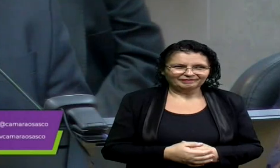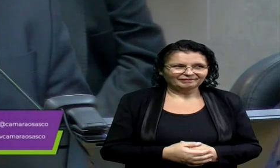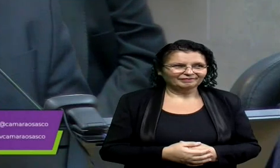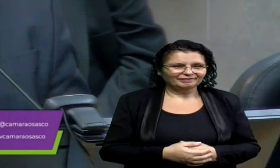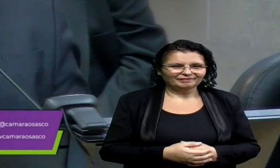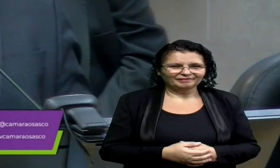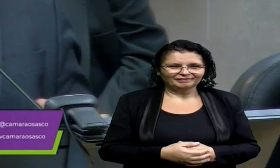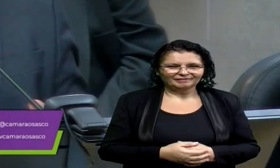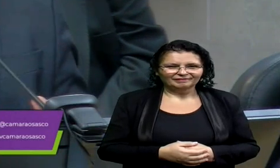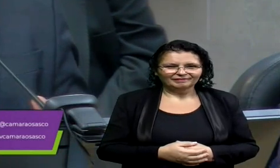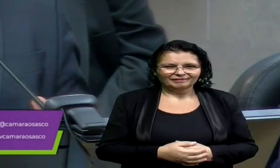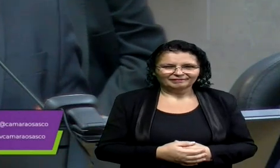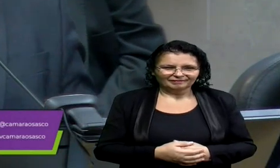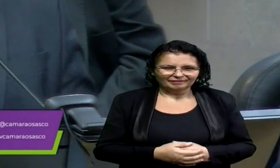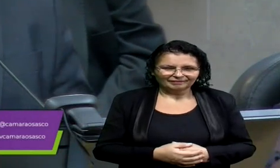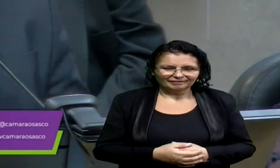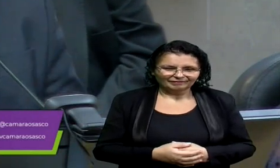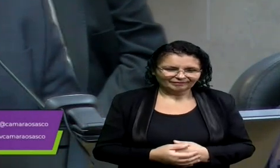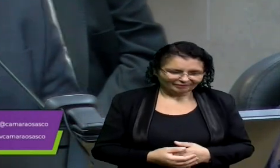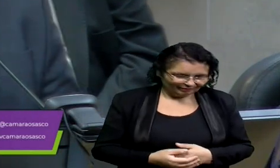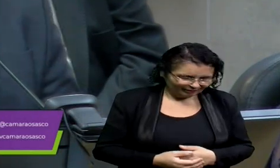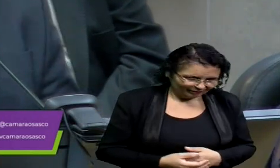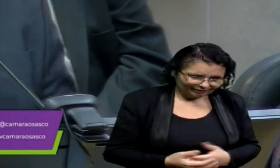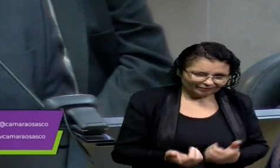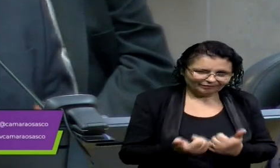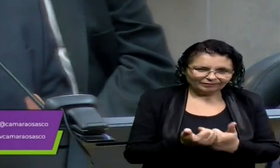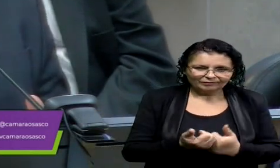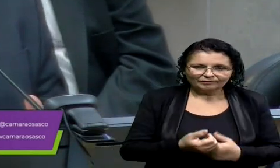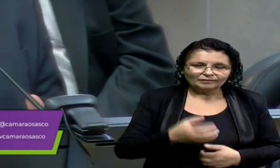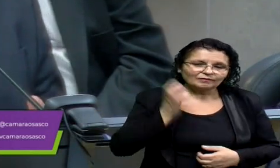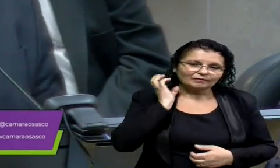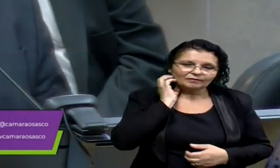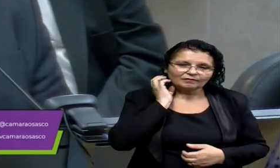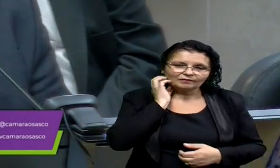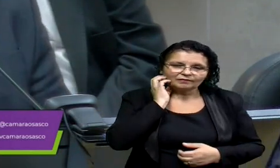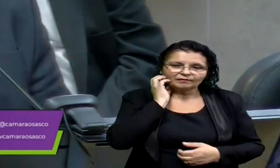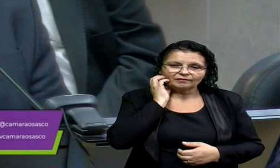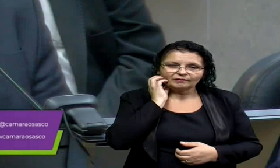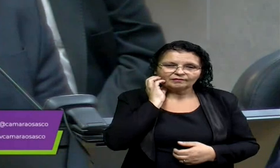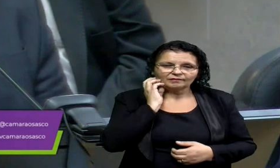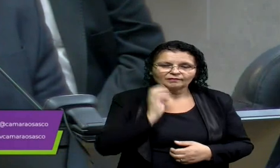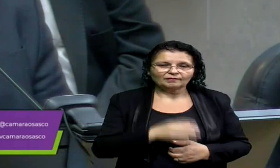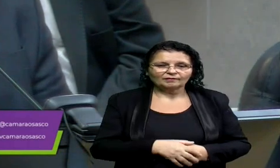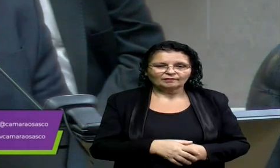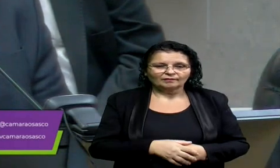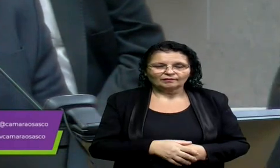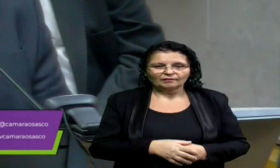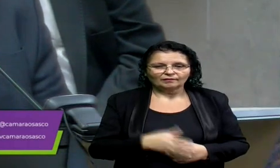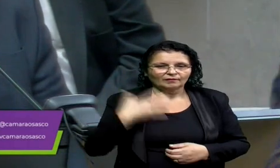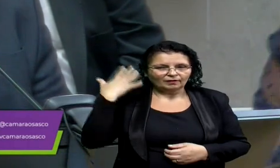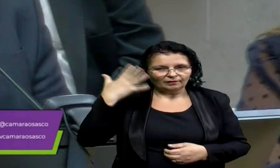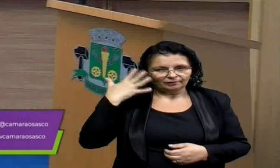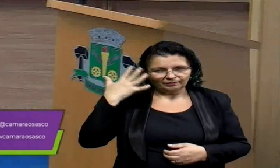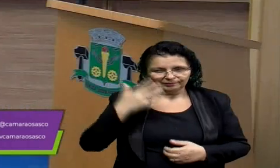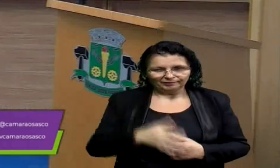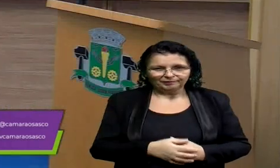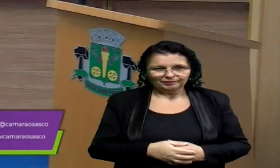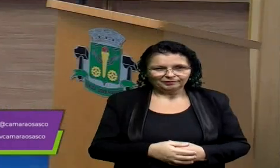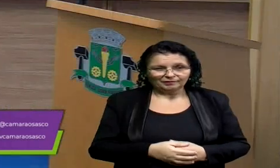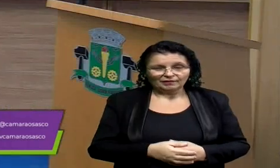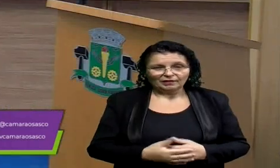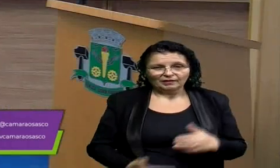alegato convido a nobre vereadora Lúcia da Saúde fazer uso da palavra